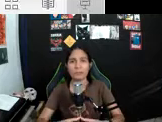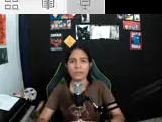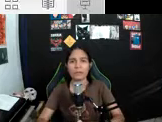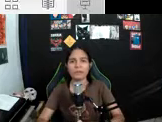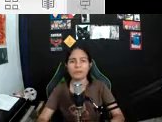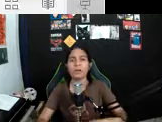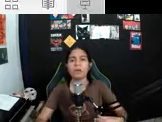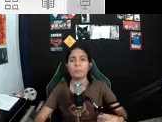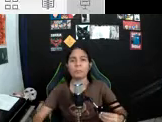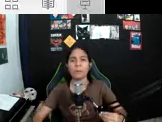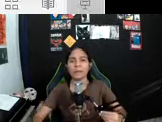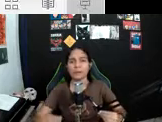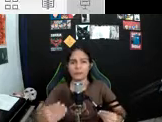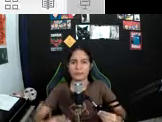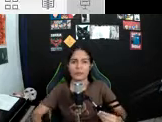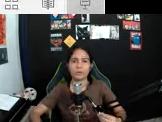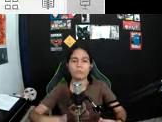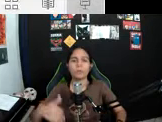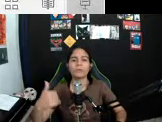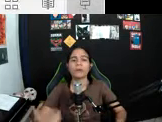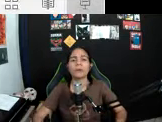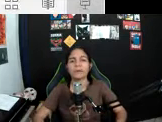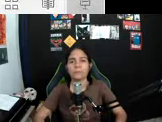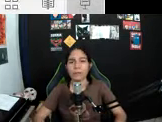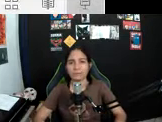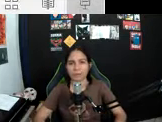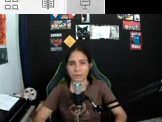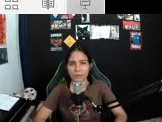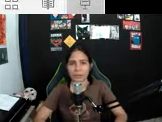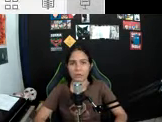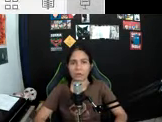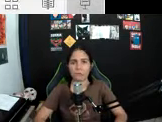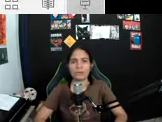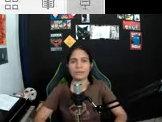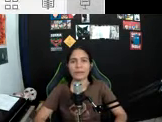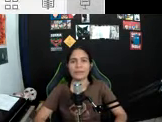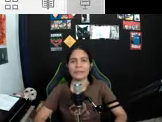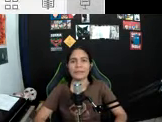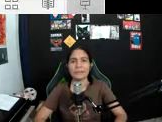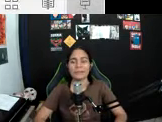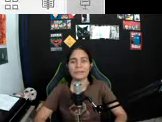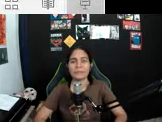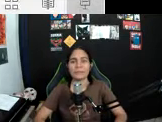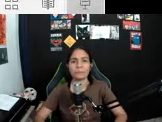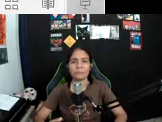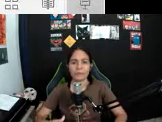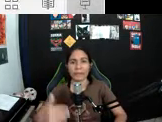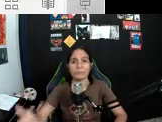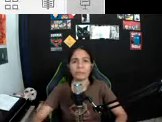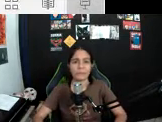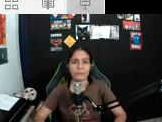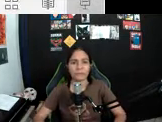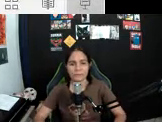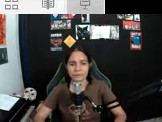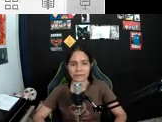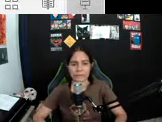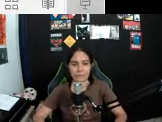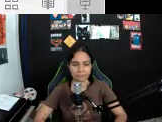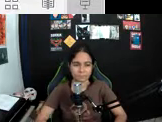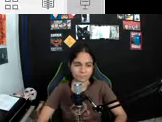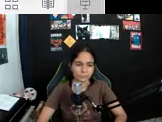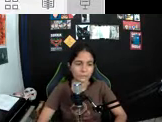causar prejuízo para você como profissional e também para os demais clientes que porventura